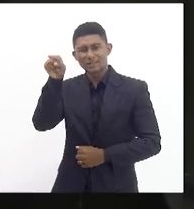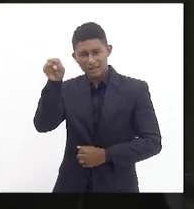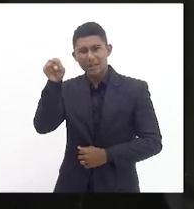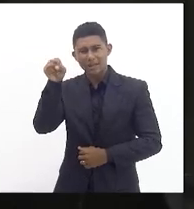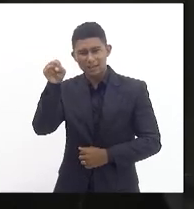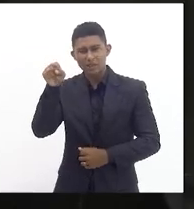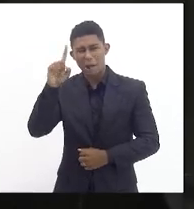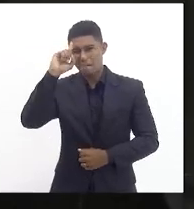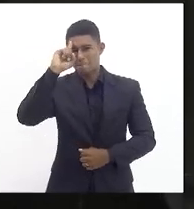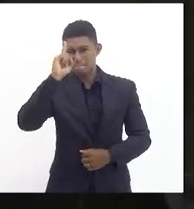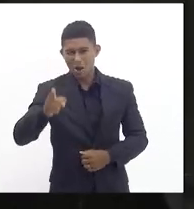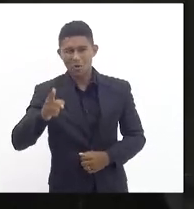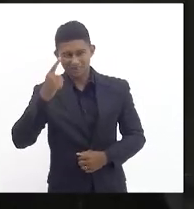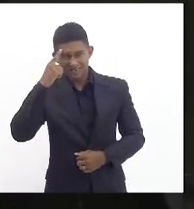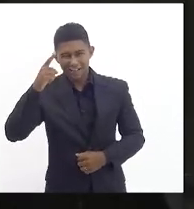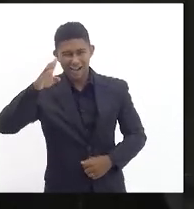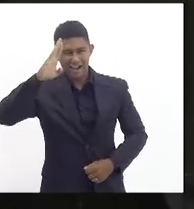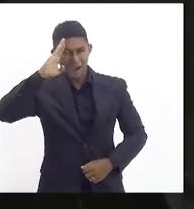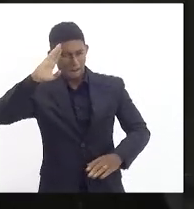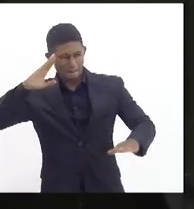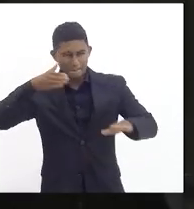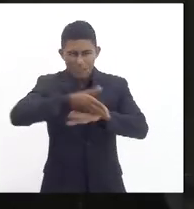Ucrânia. Ora,